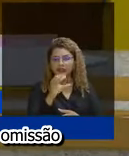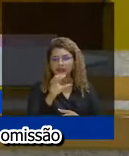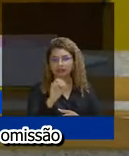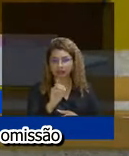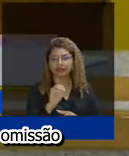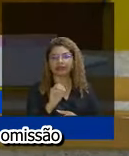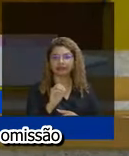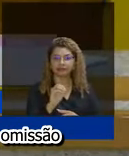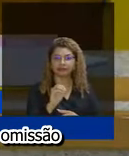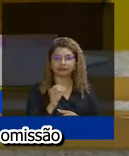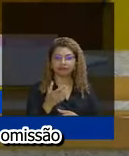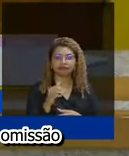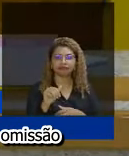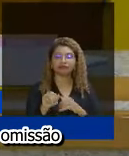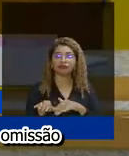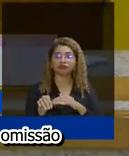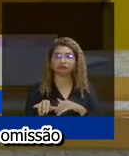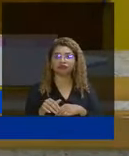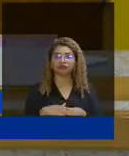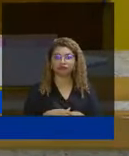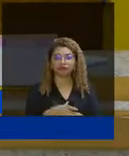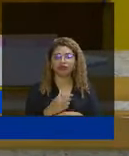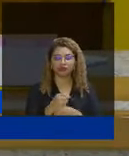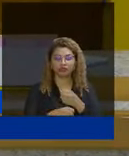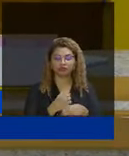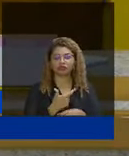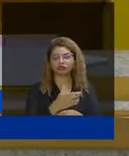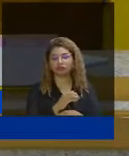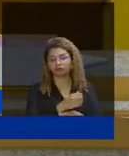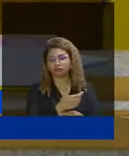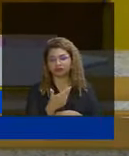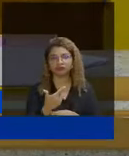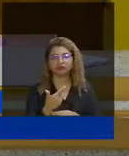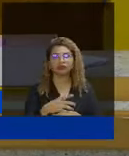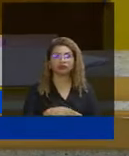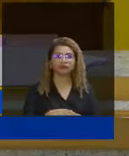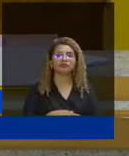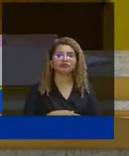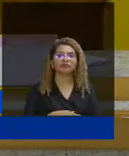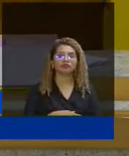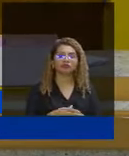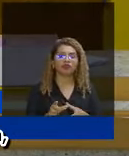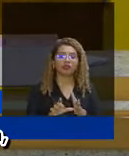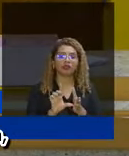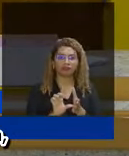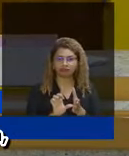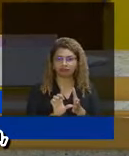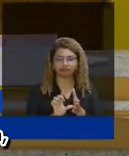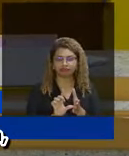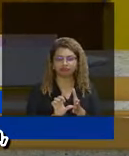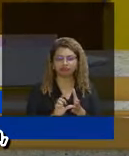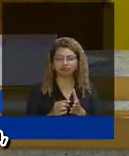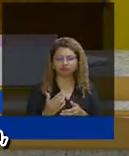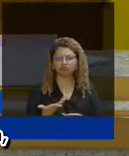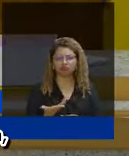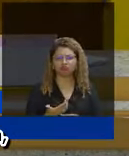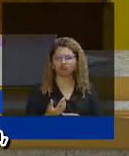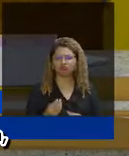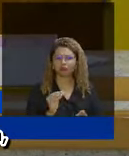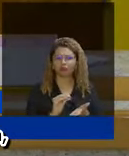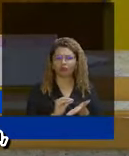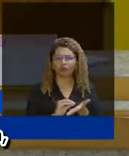no dia do pleito. Também apontou omissão do tribunal ao não observar precedente. Não há eu